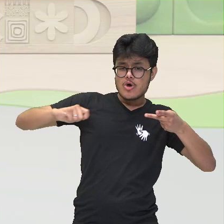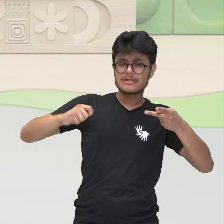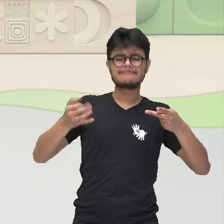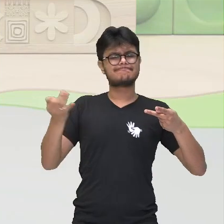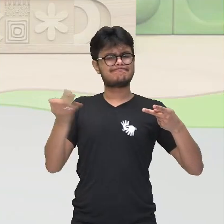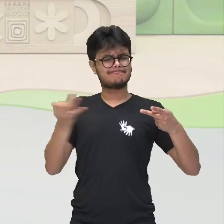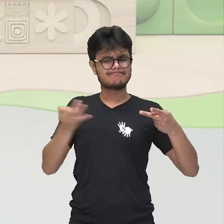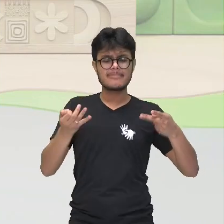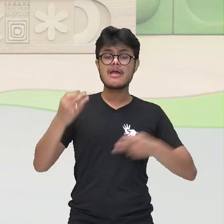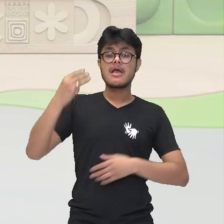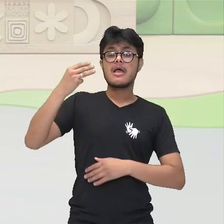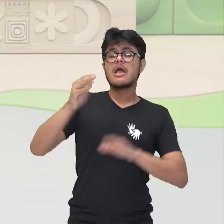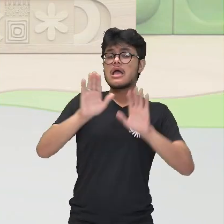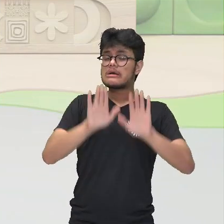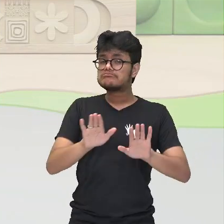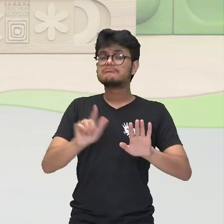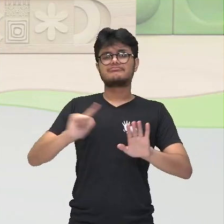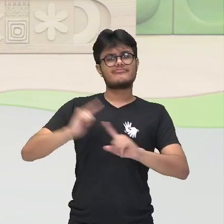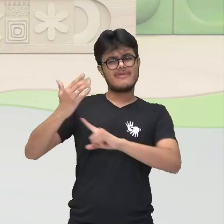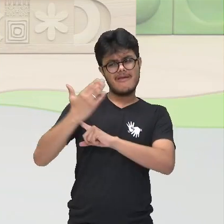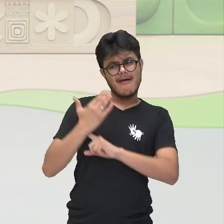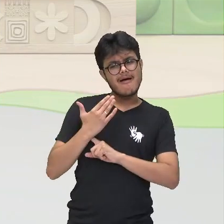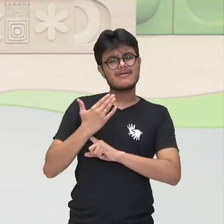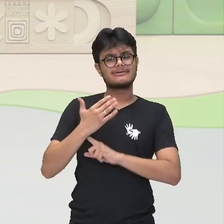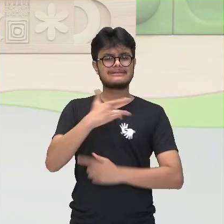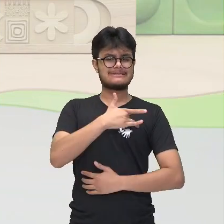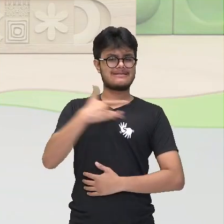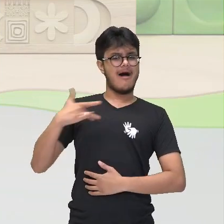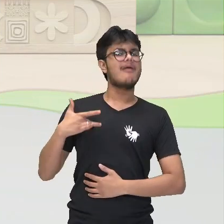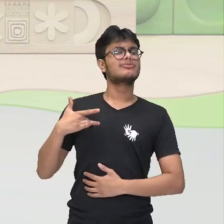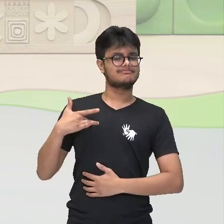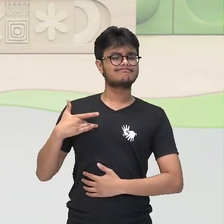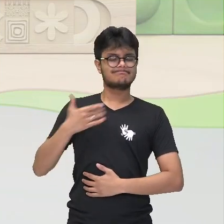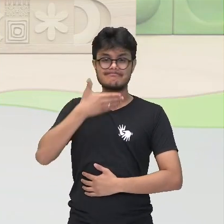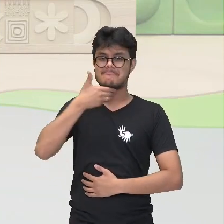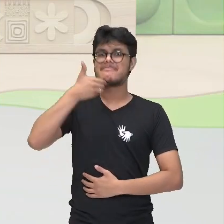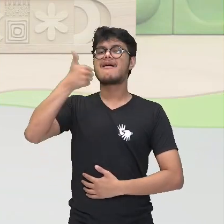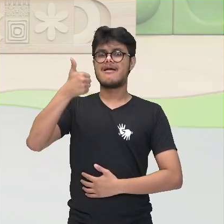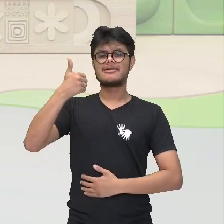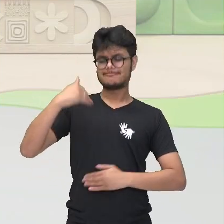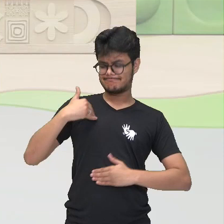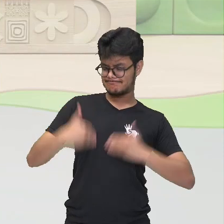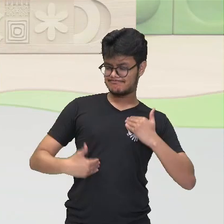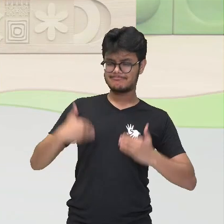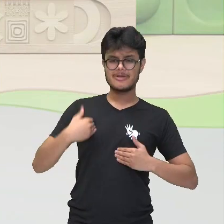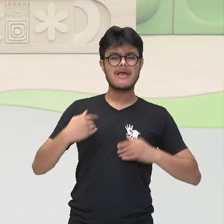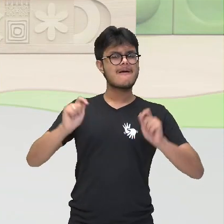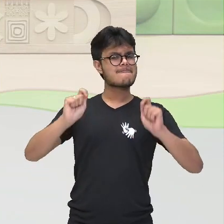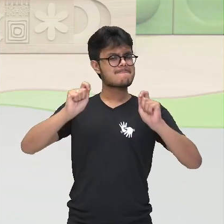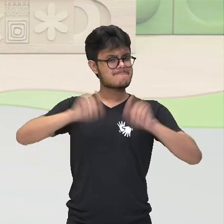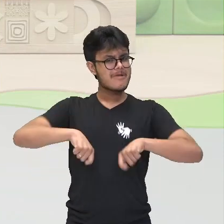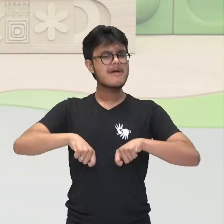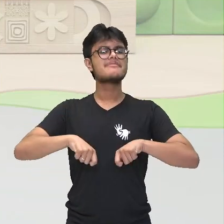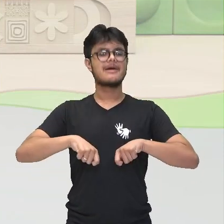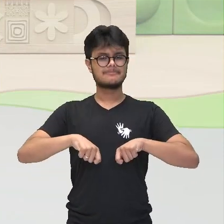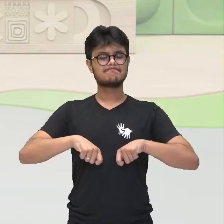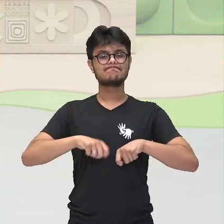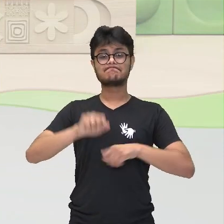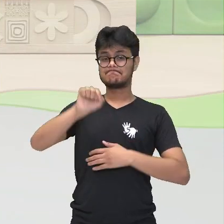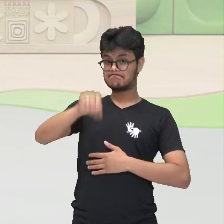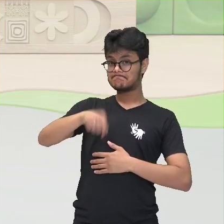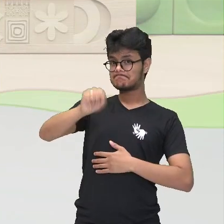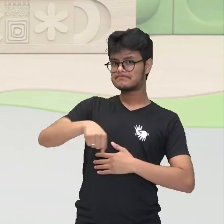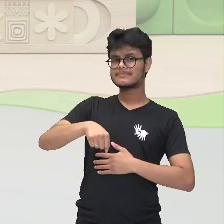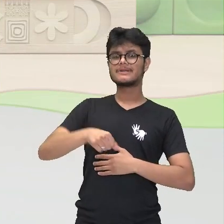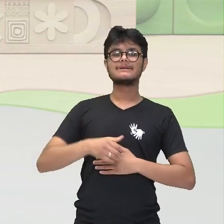carboidratos, auxilia ali no nosso organismo, para que ele consiga realizar essas atividades metabólicas